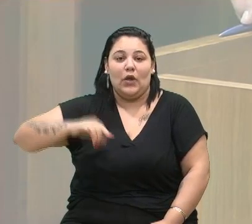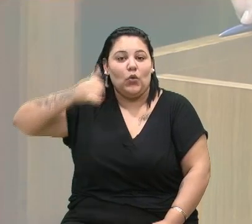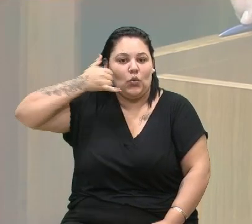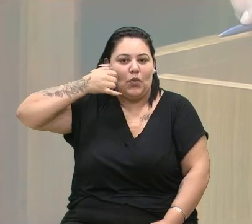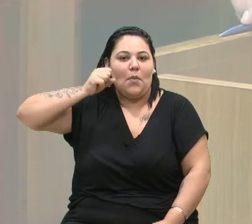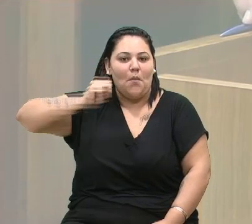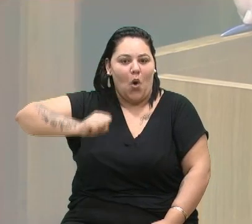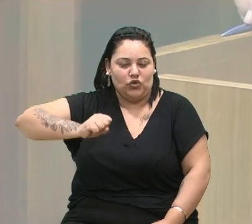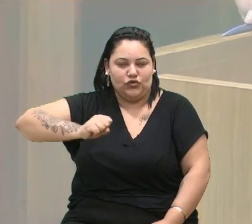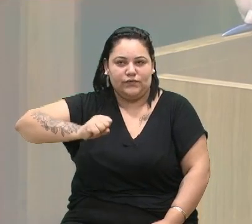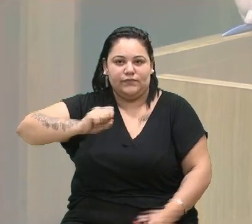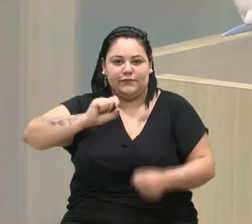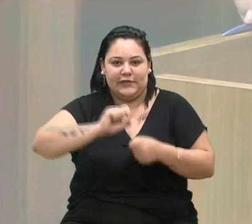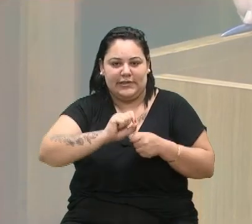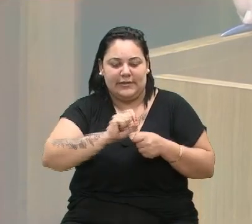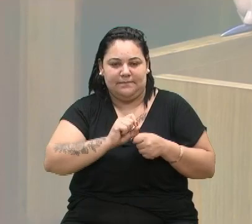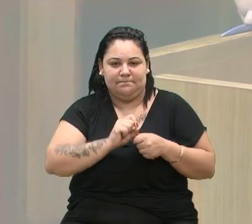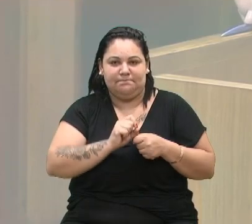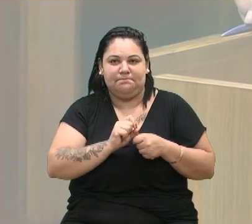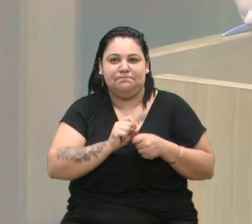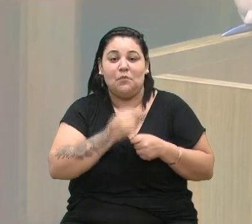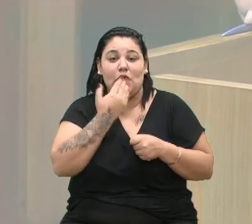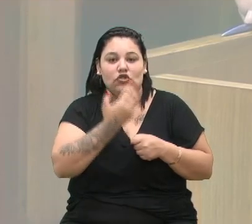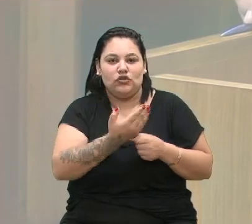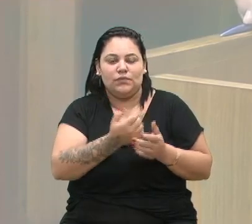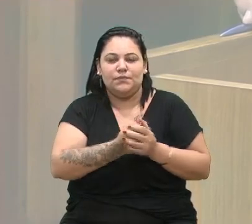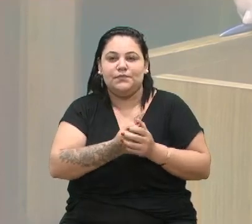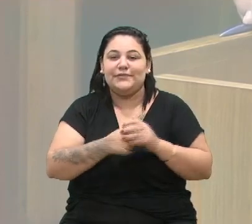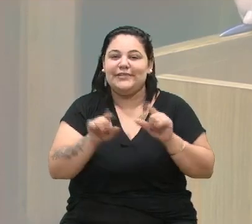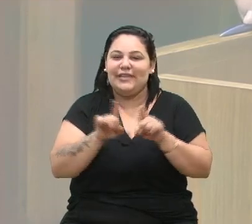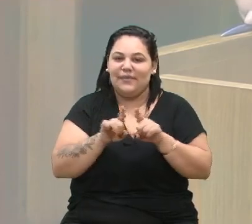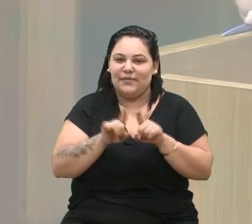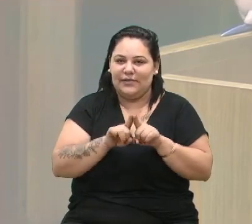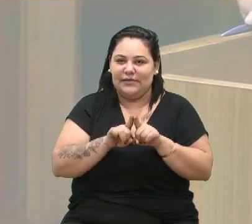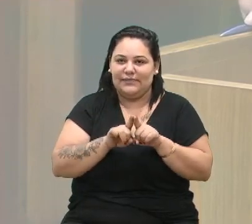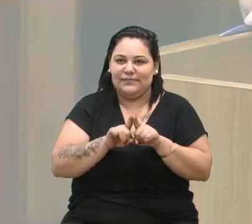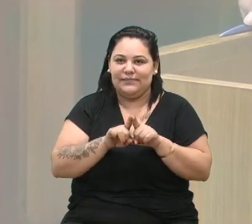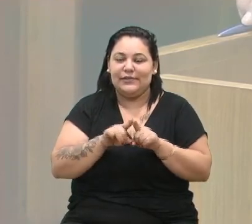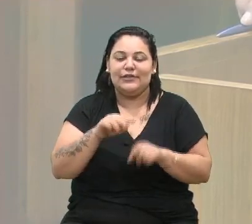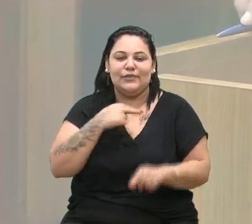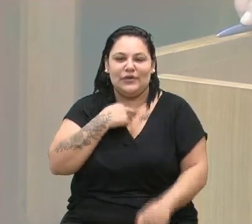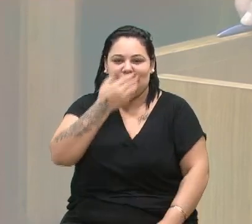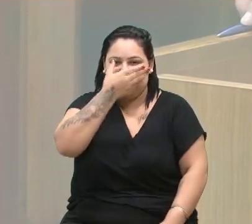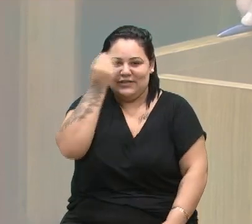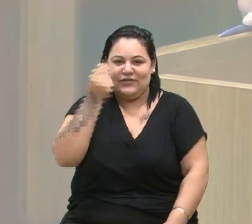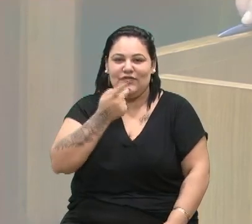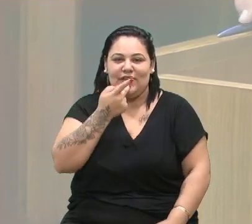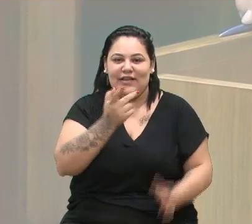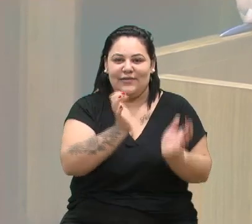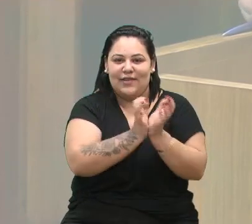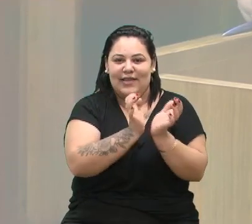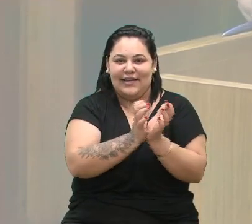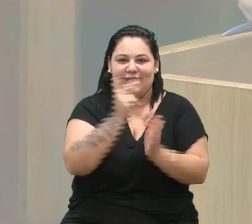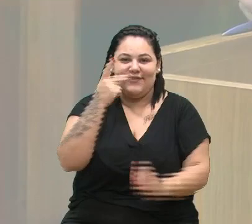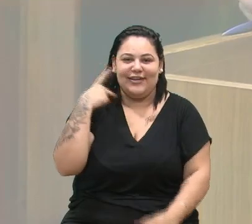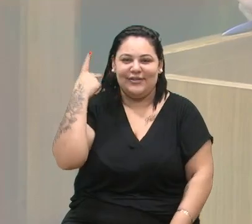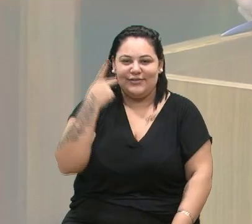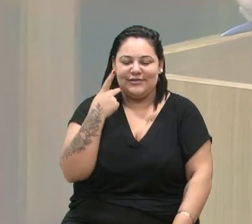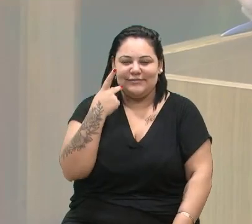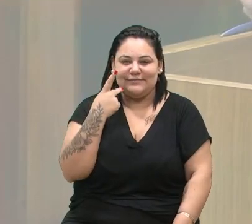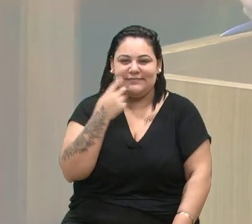Não podendo também esquecer de citar a nossa colega vereadora Marisol. Iniciamos junto nesse